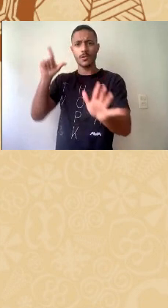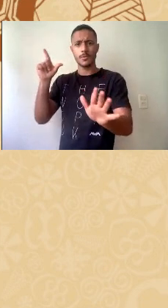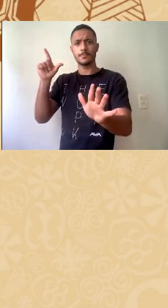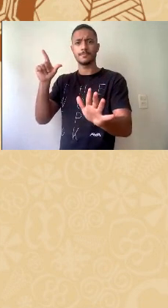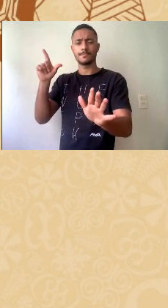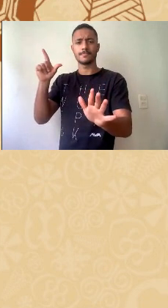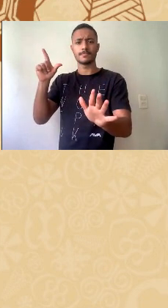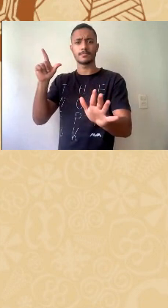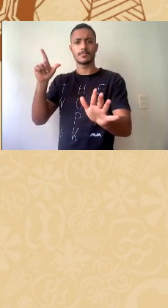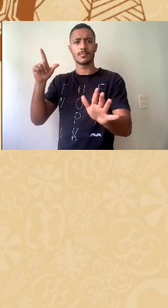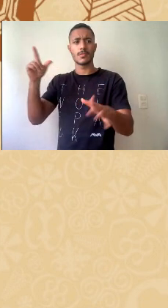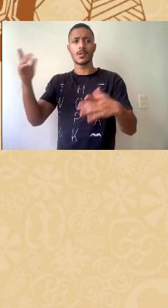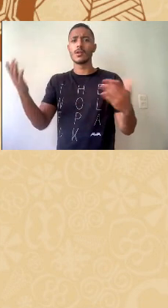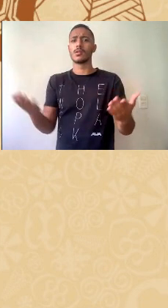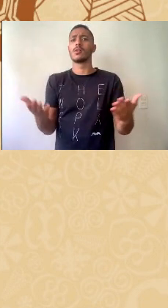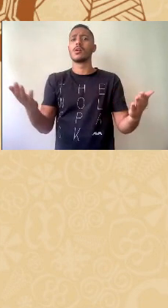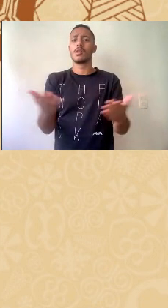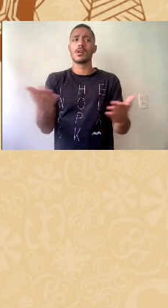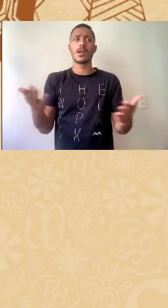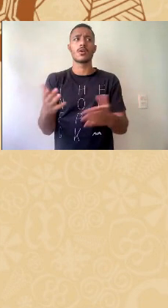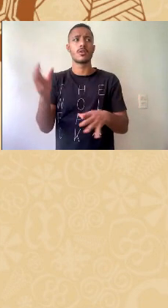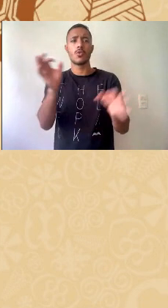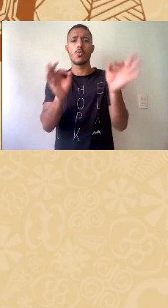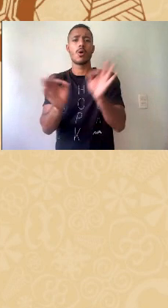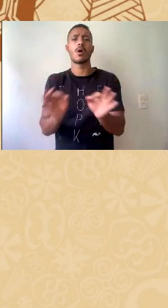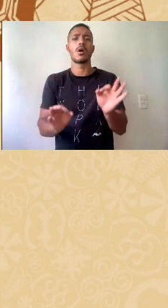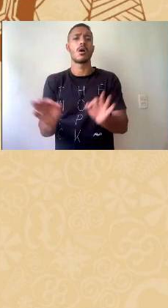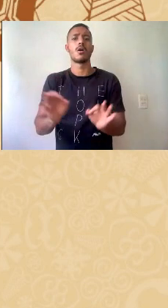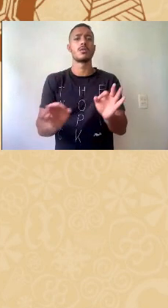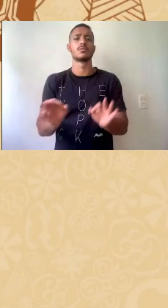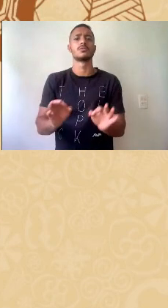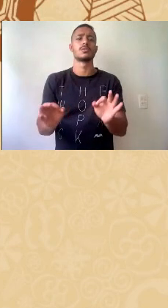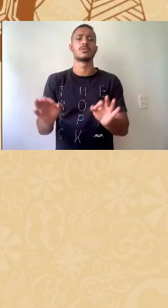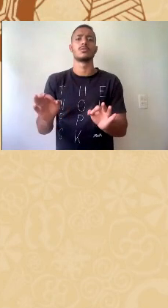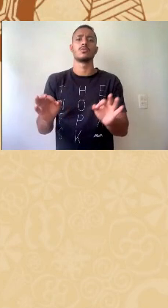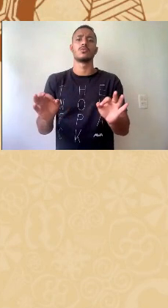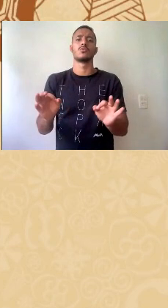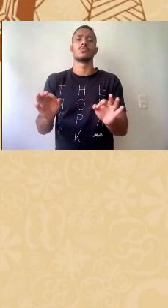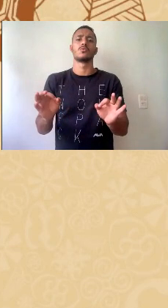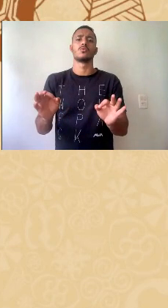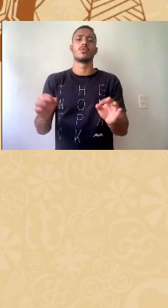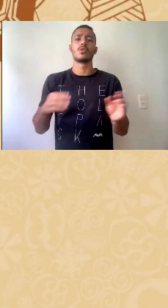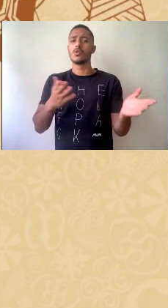rogando dos princípios democráticos, republicanos, eu trouxe dois